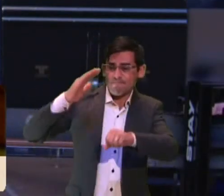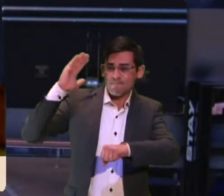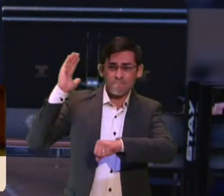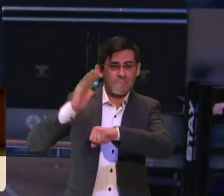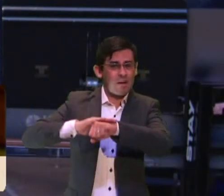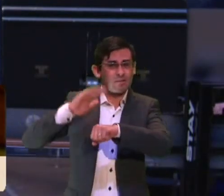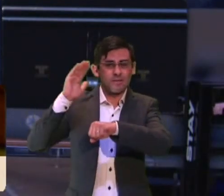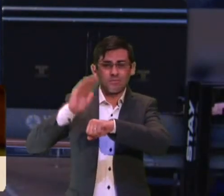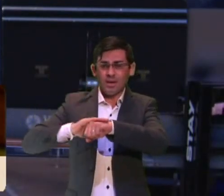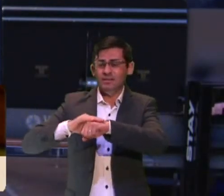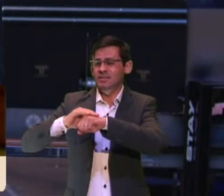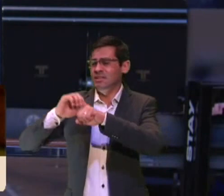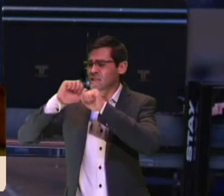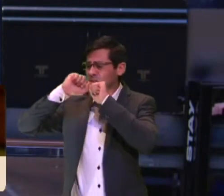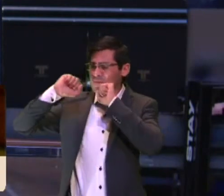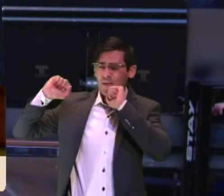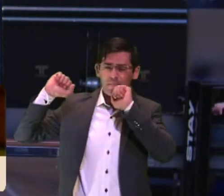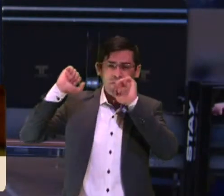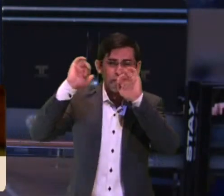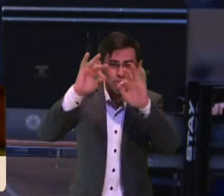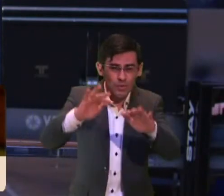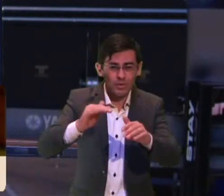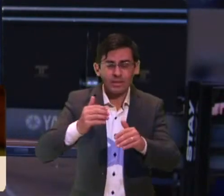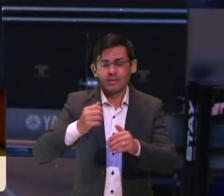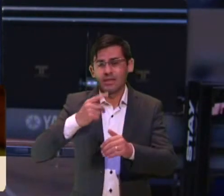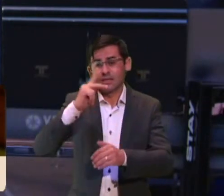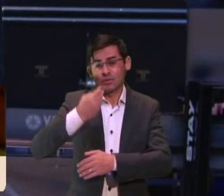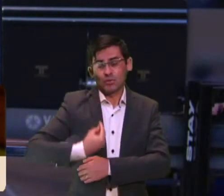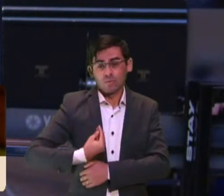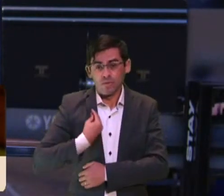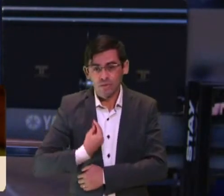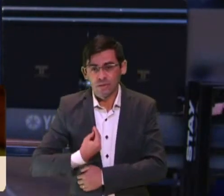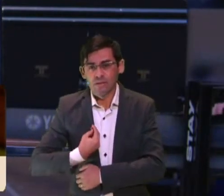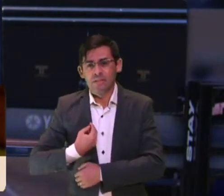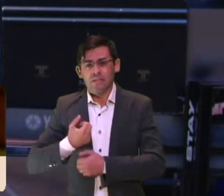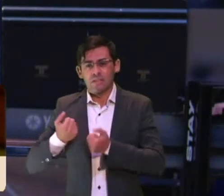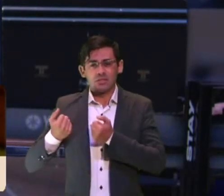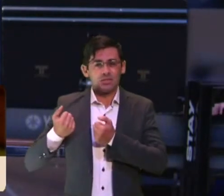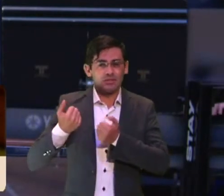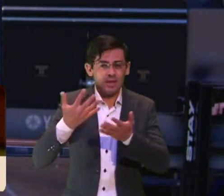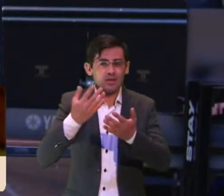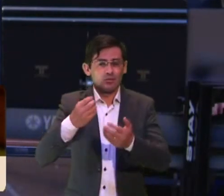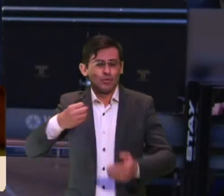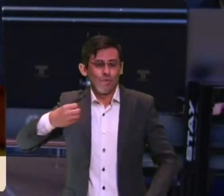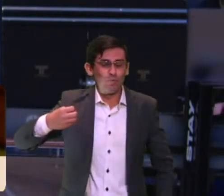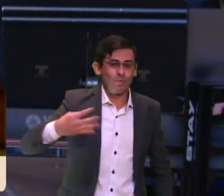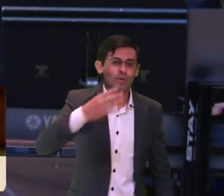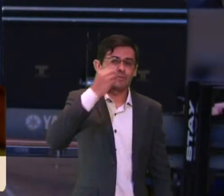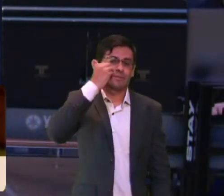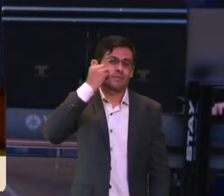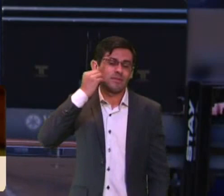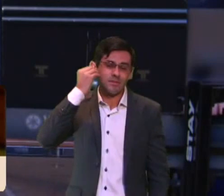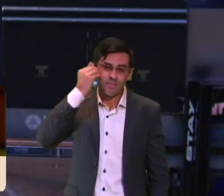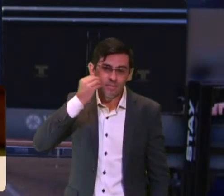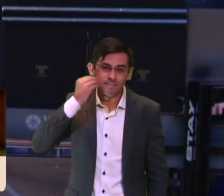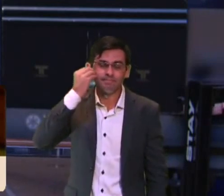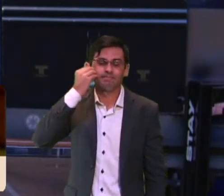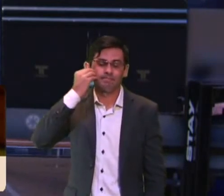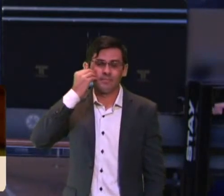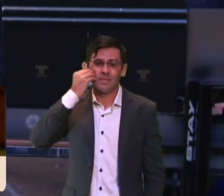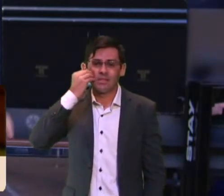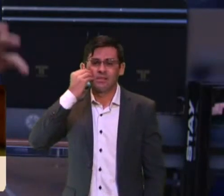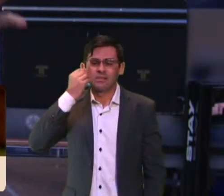mais recursos. Que Ele confie mais provisão no Espírito. Que Ele faça coisas novas.